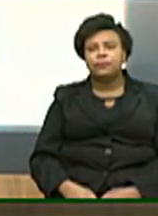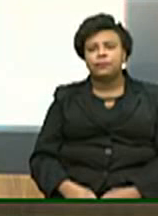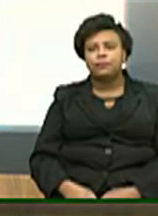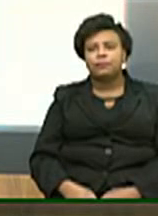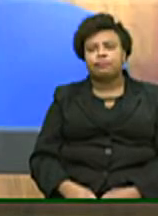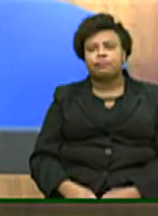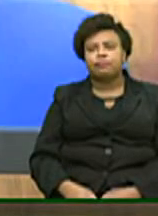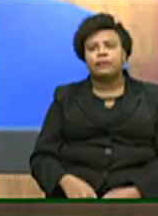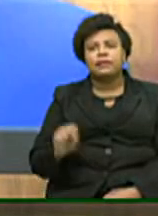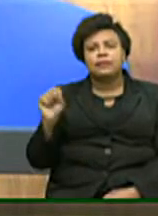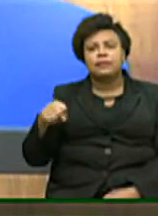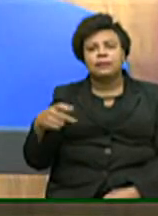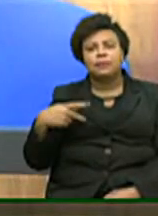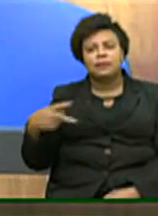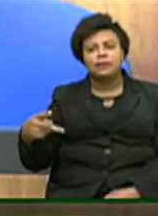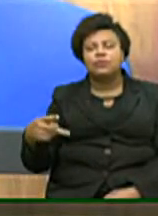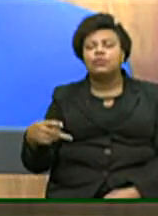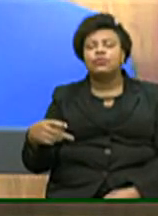Presidente.